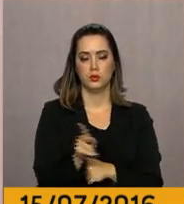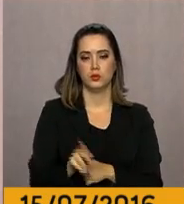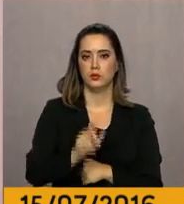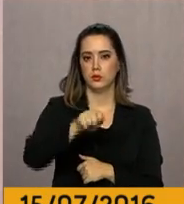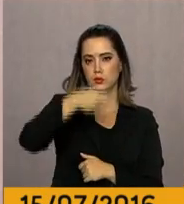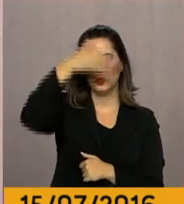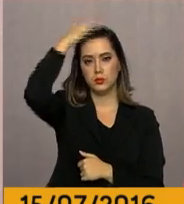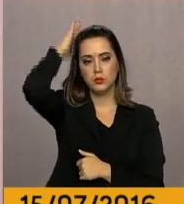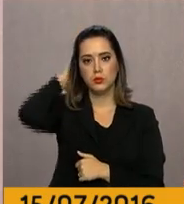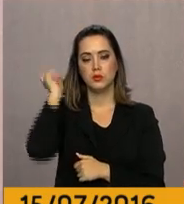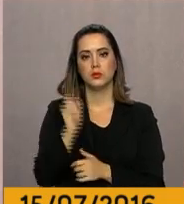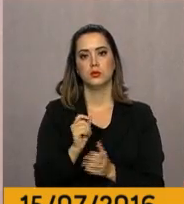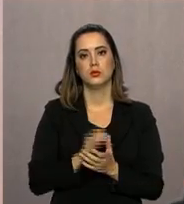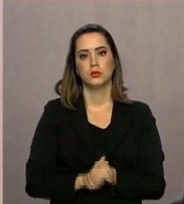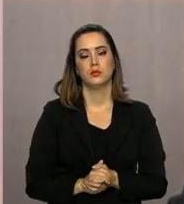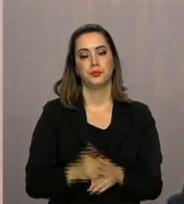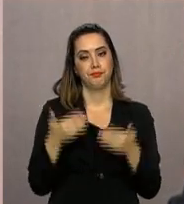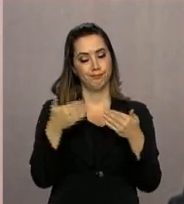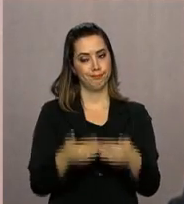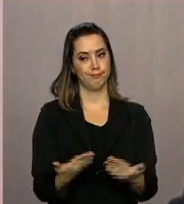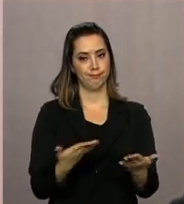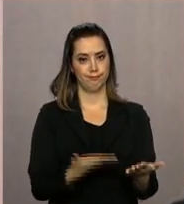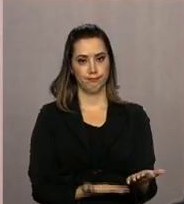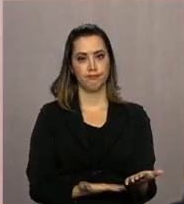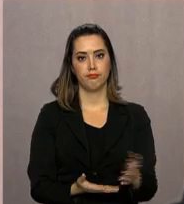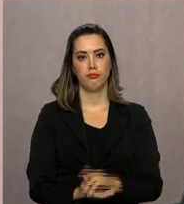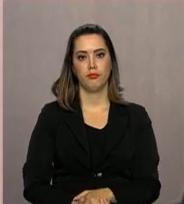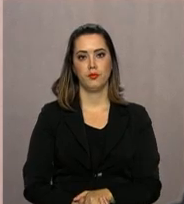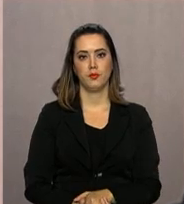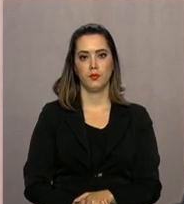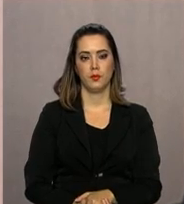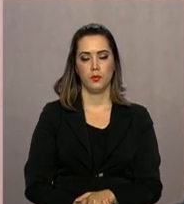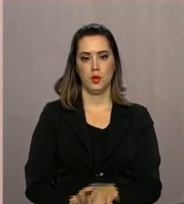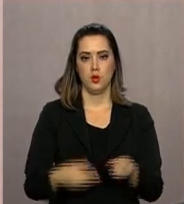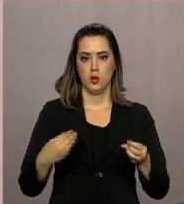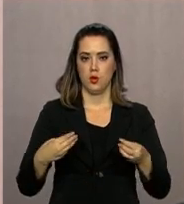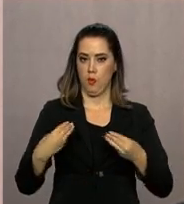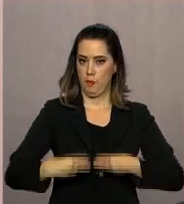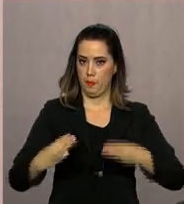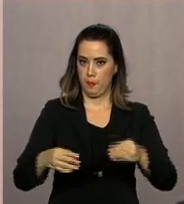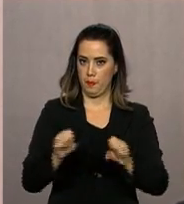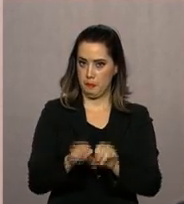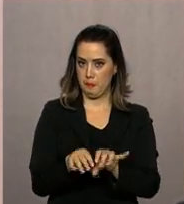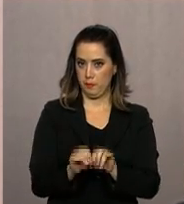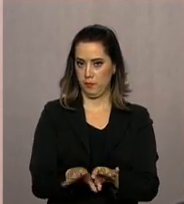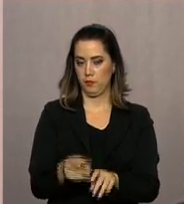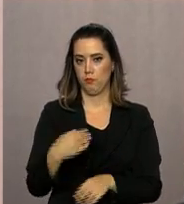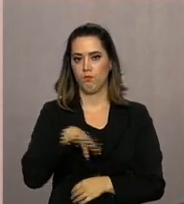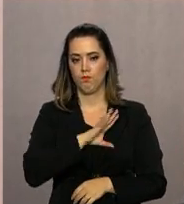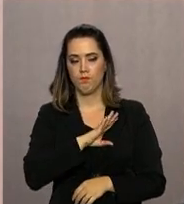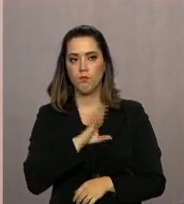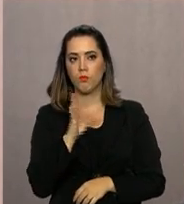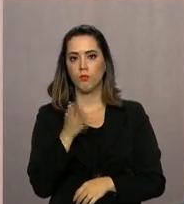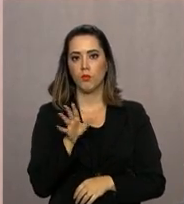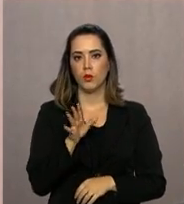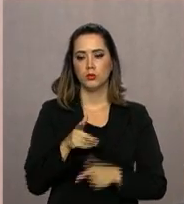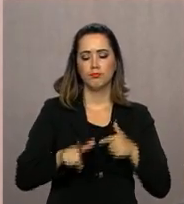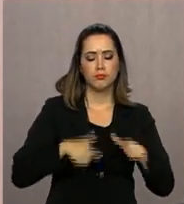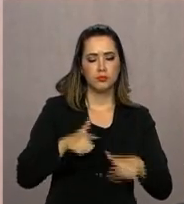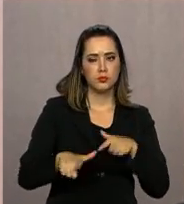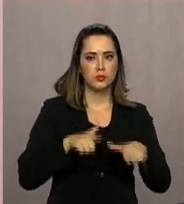disse. Diante desse quadro, a equipe do MEC foi mobilizada, nós nos reunimos